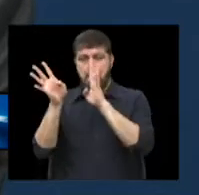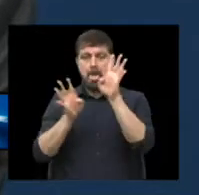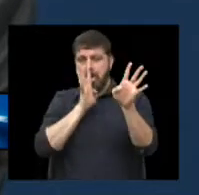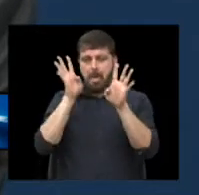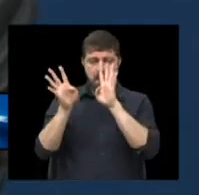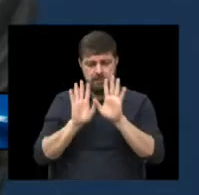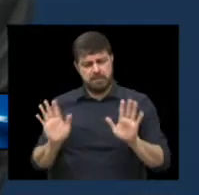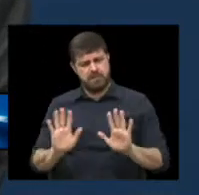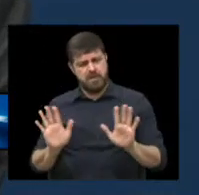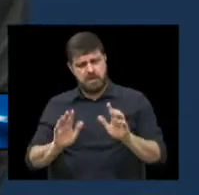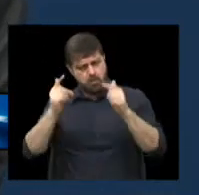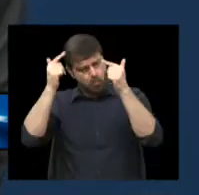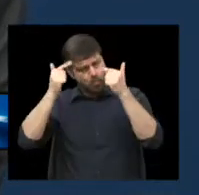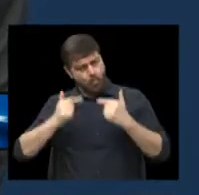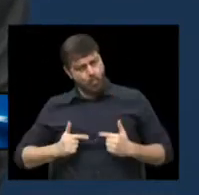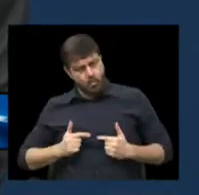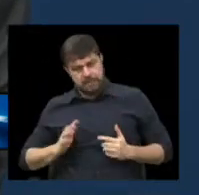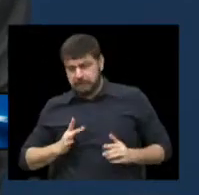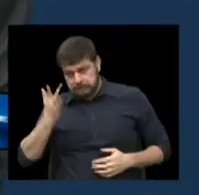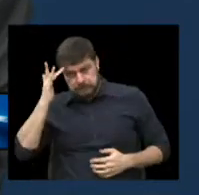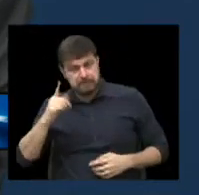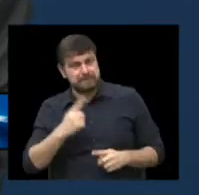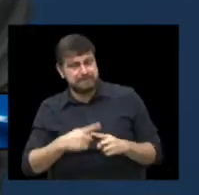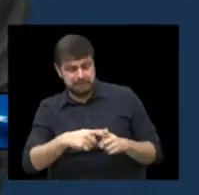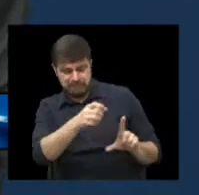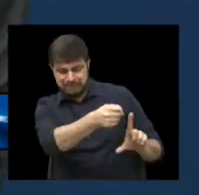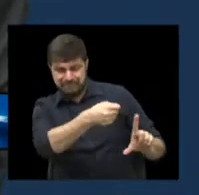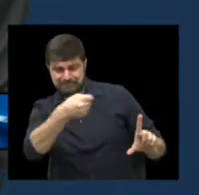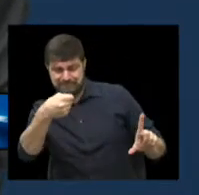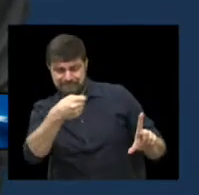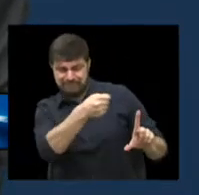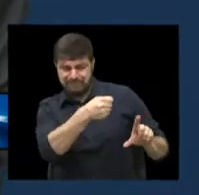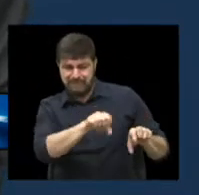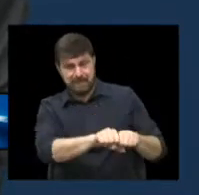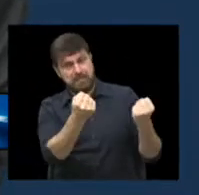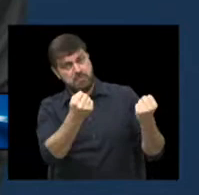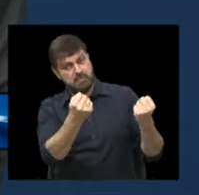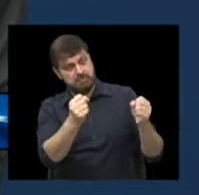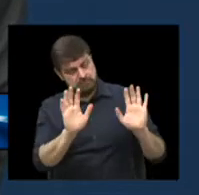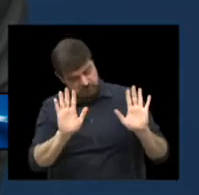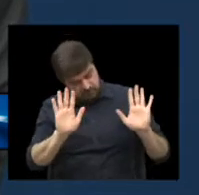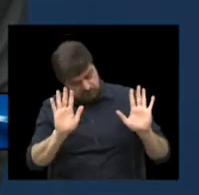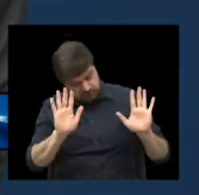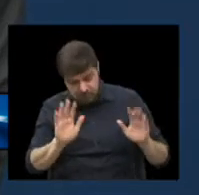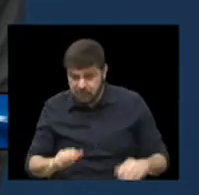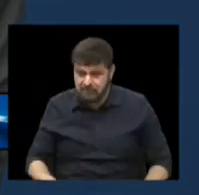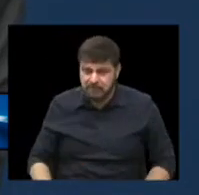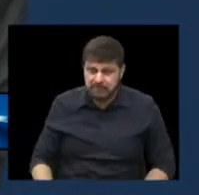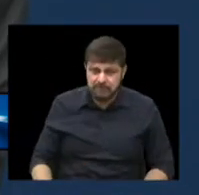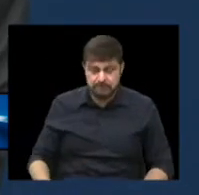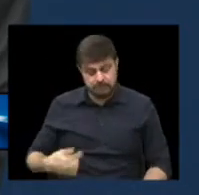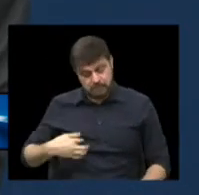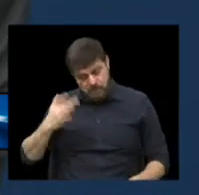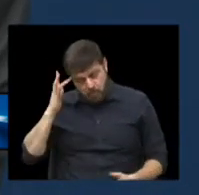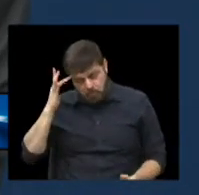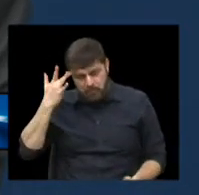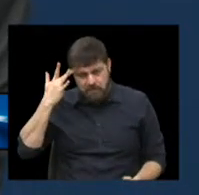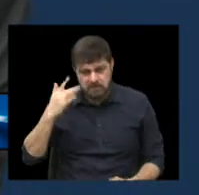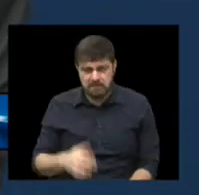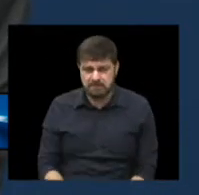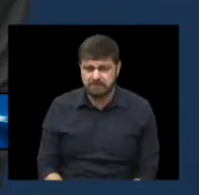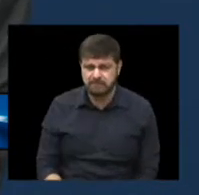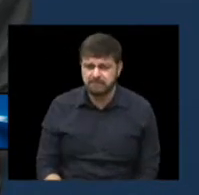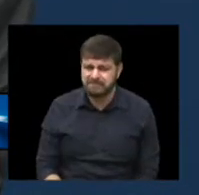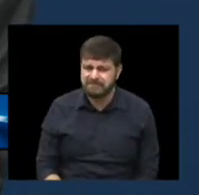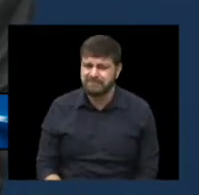um juízo de valor sobre a causa desse ocorrido. Mas eu acho que